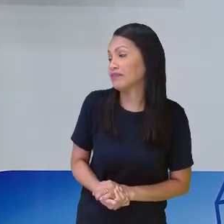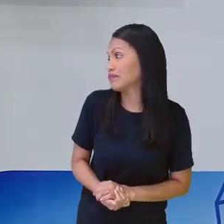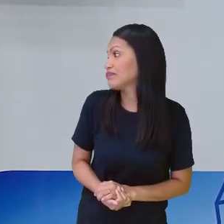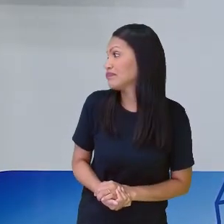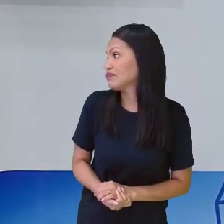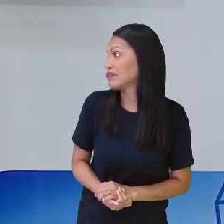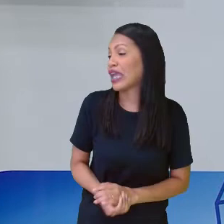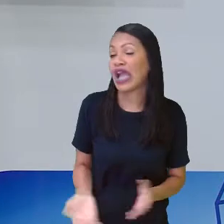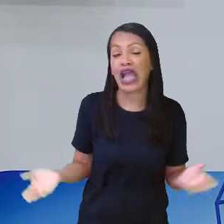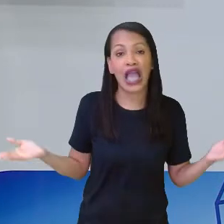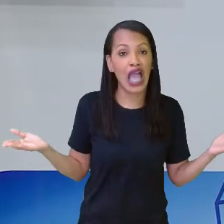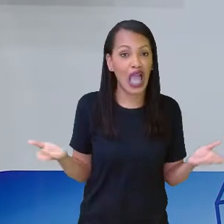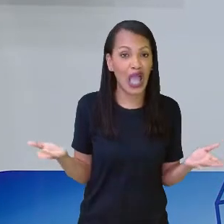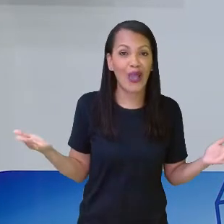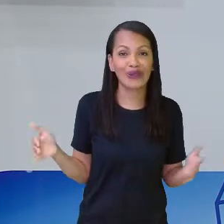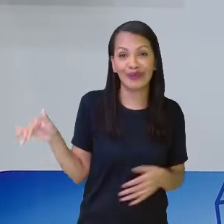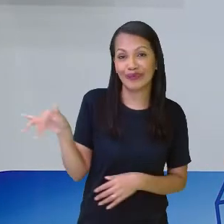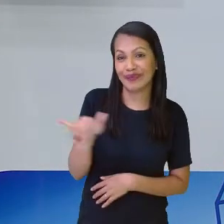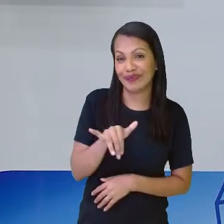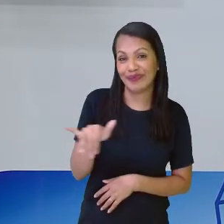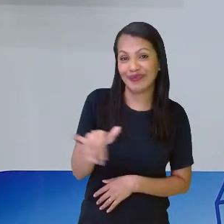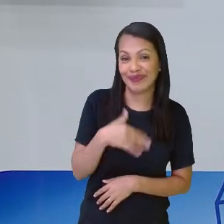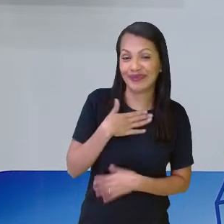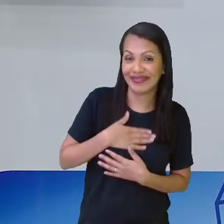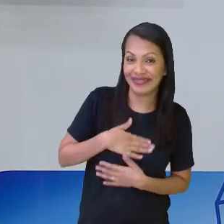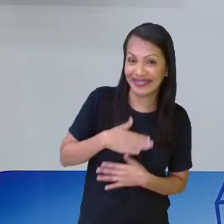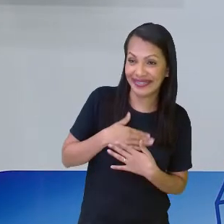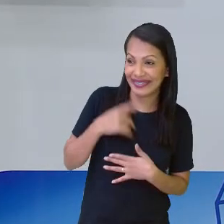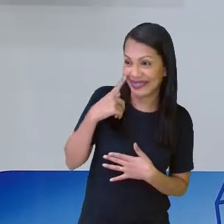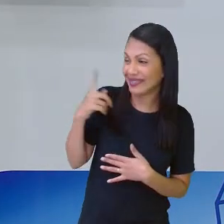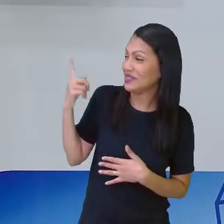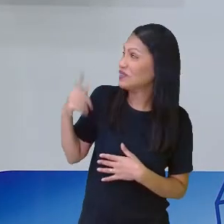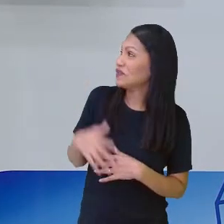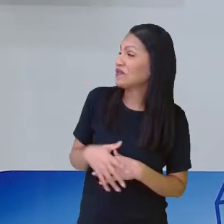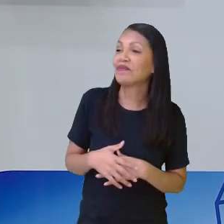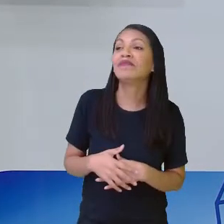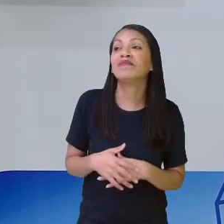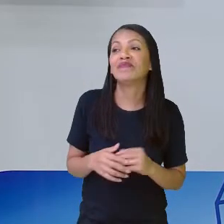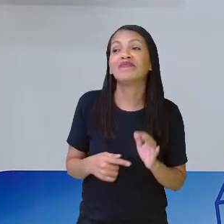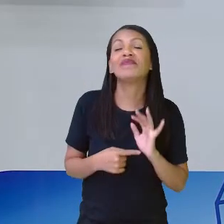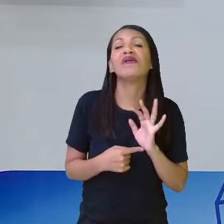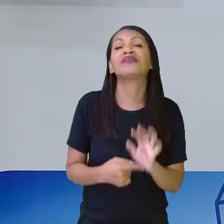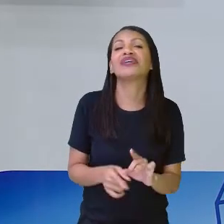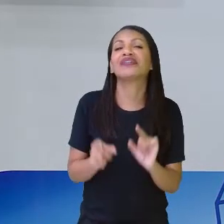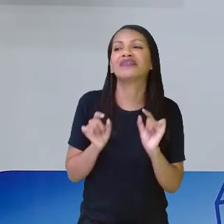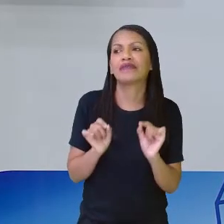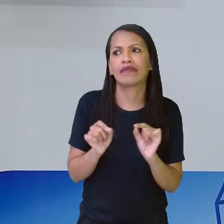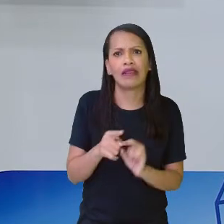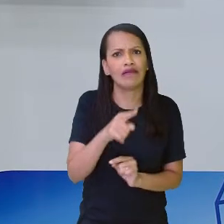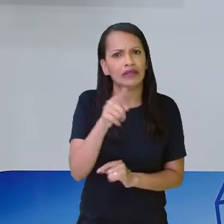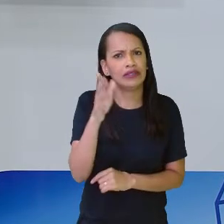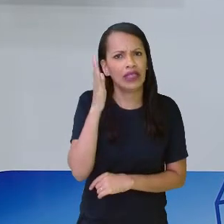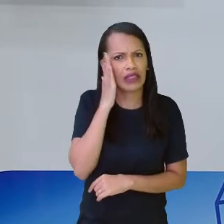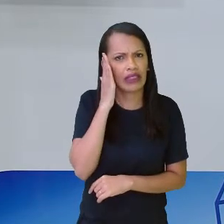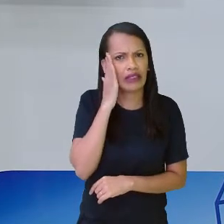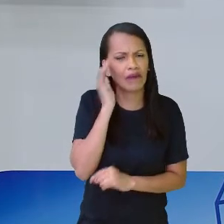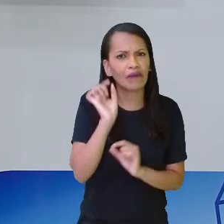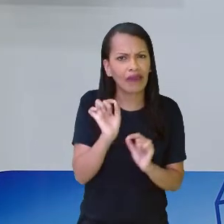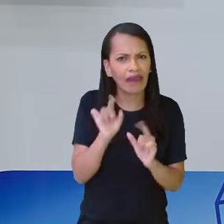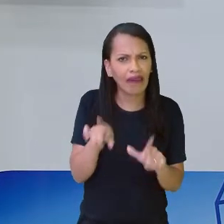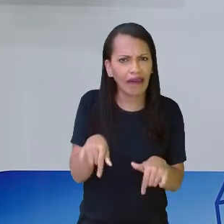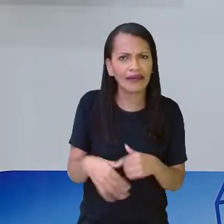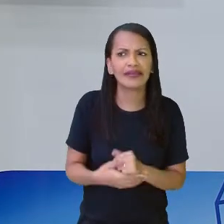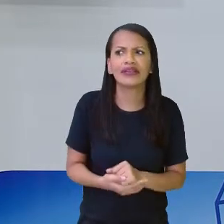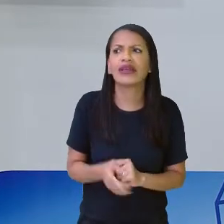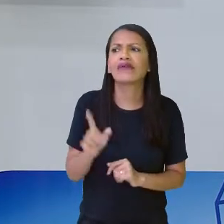ficou mais tranquilo, né? Agora já dá para a gente perceber o que é que eu estou querendo representar aqui. Deu para entender, né? Pronto. O que a gente vai